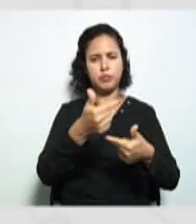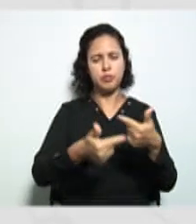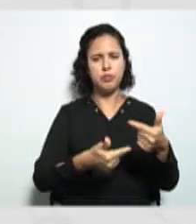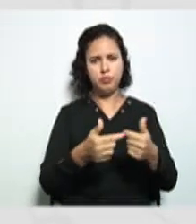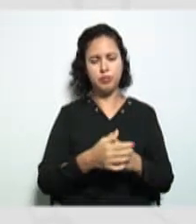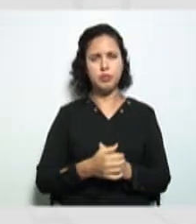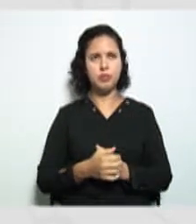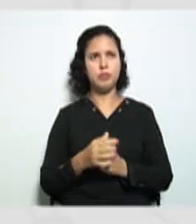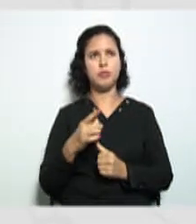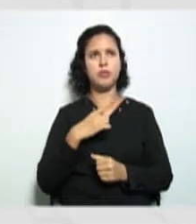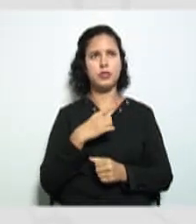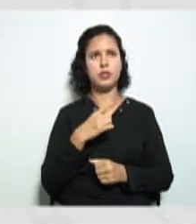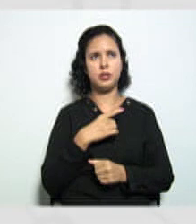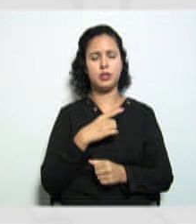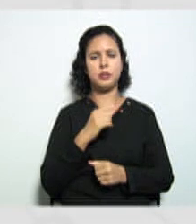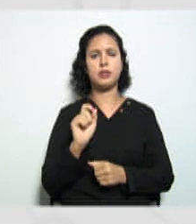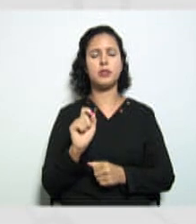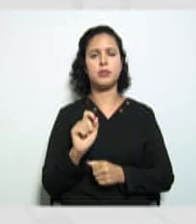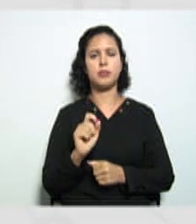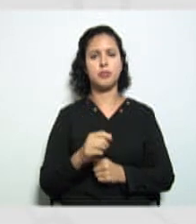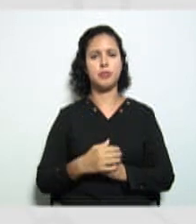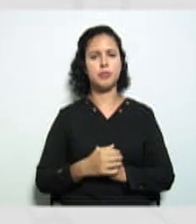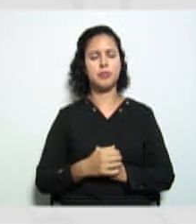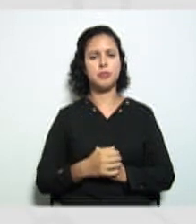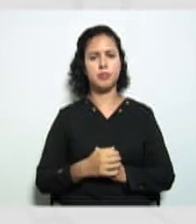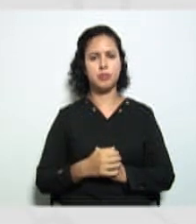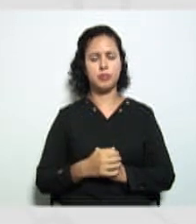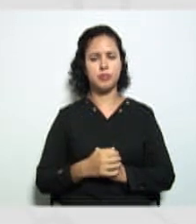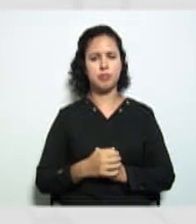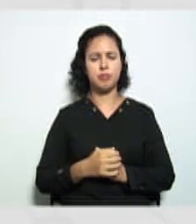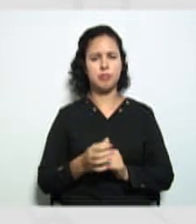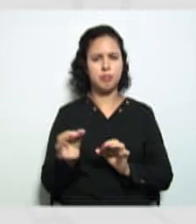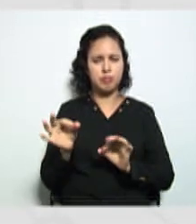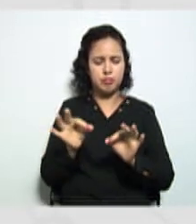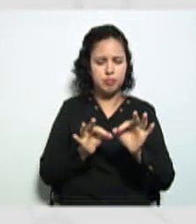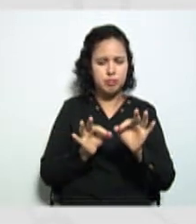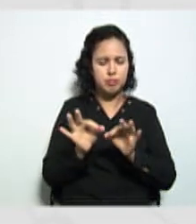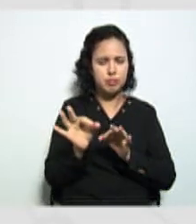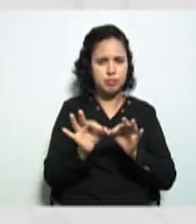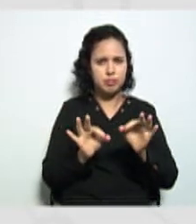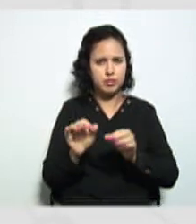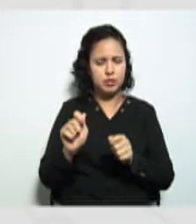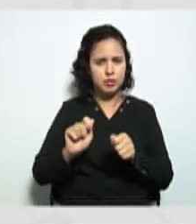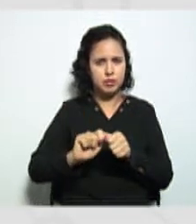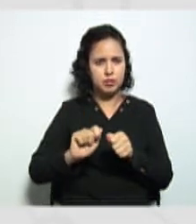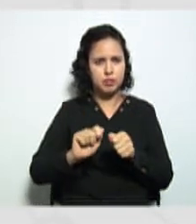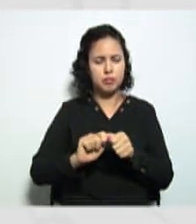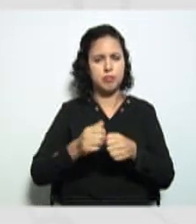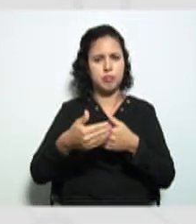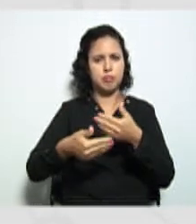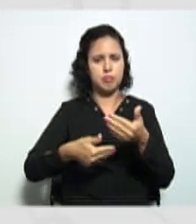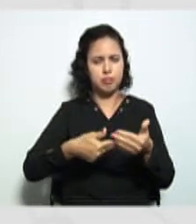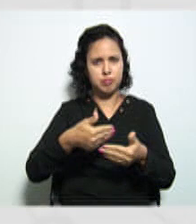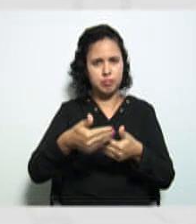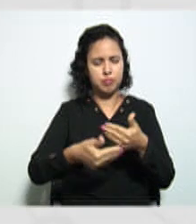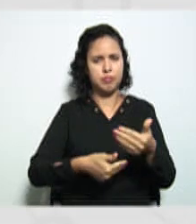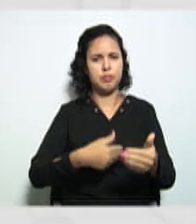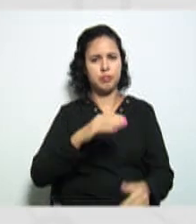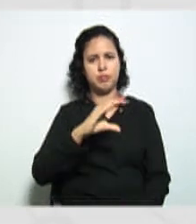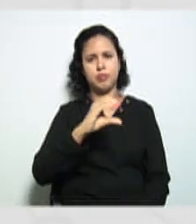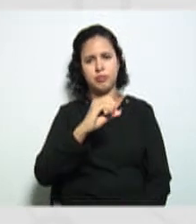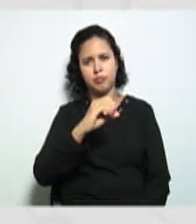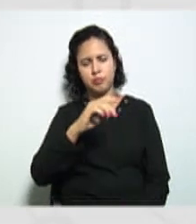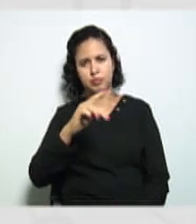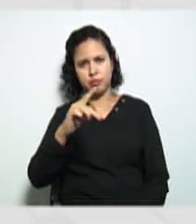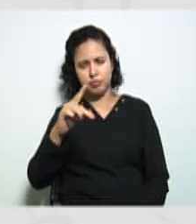temos aqui competências. Planejar e executar processos cooperativos é uma competência que eu